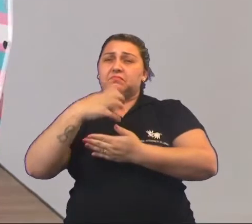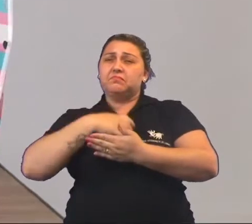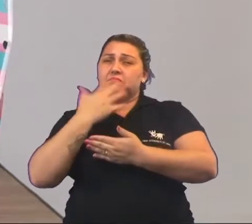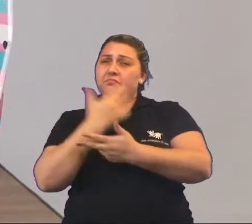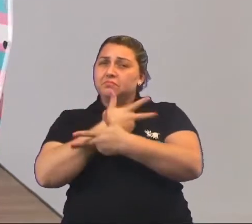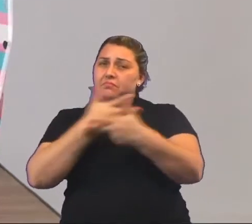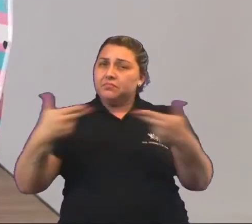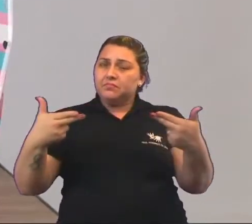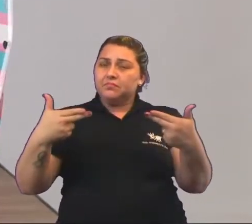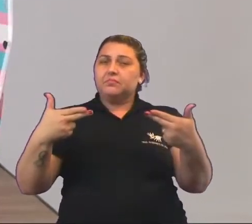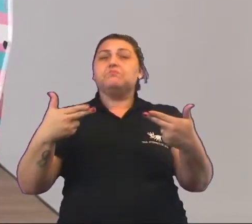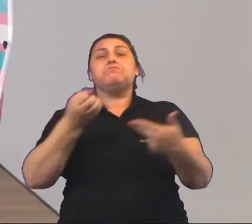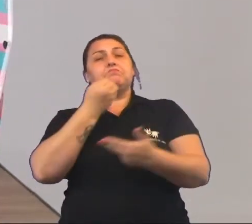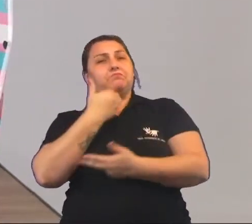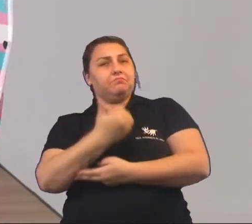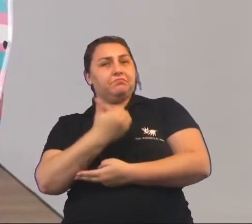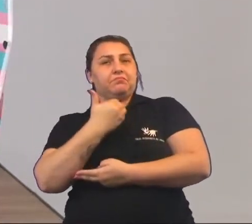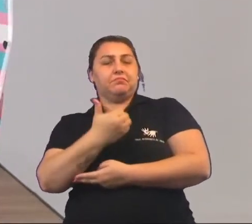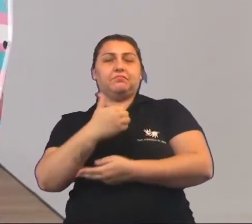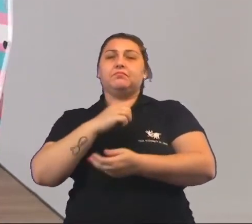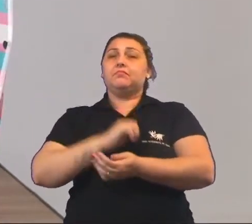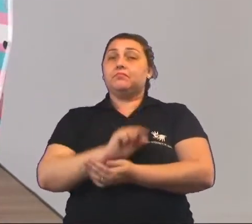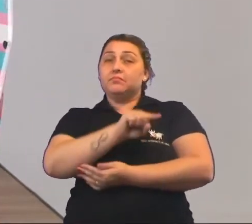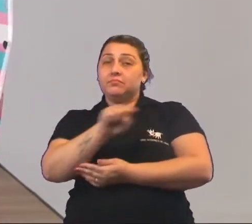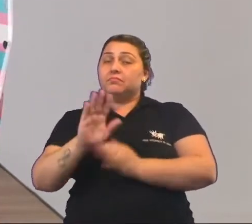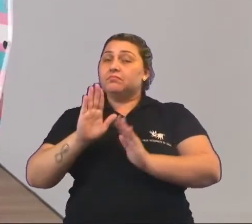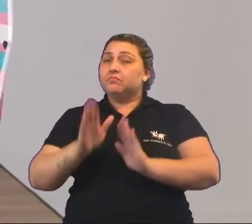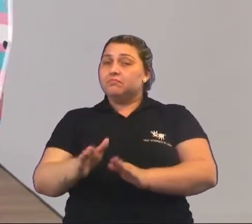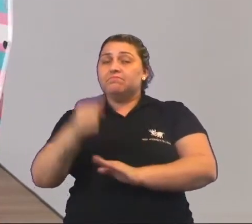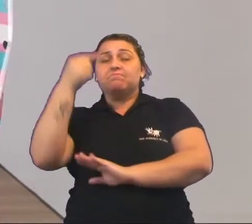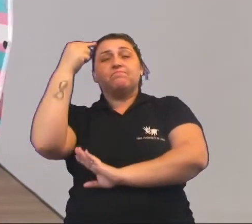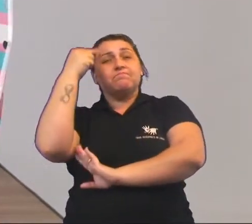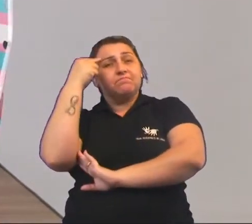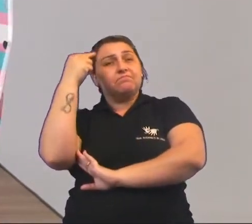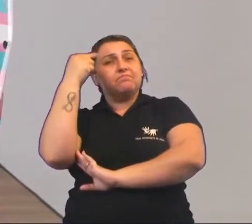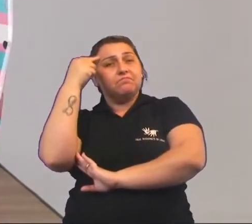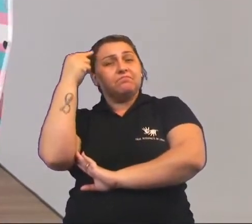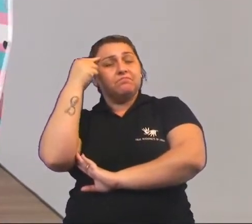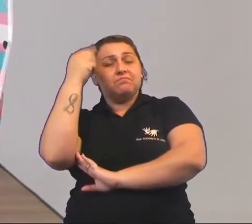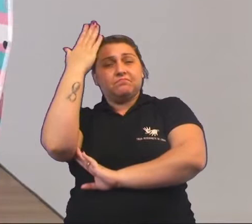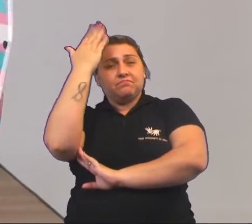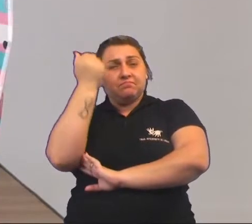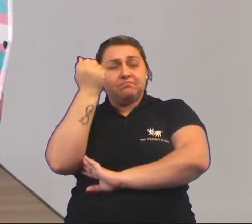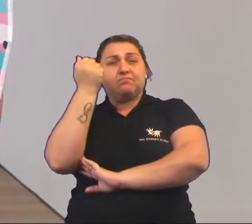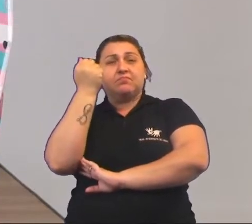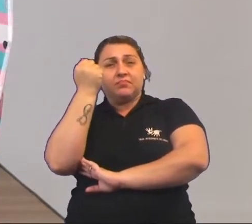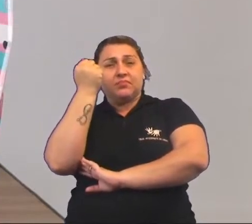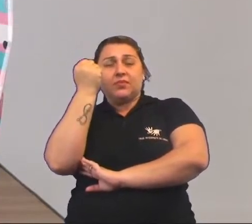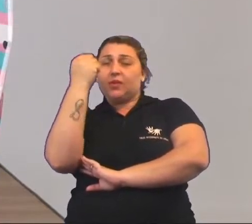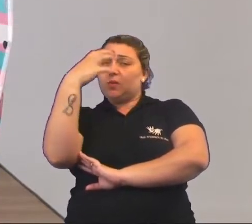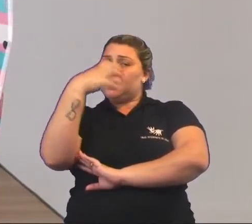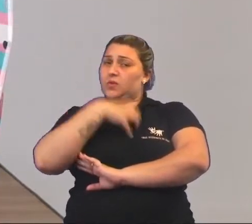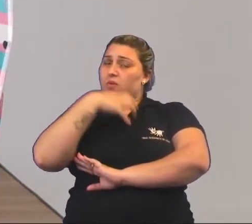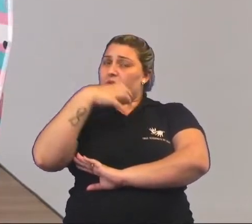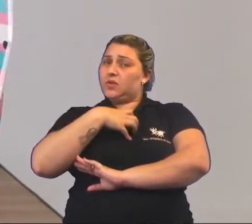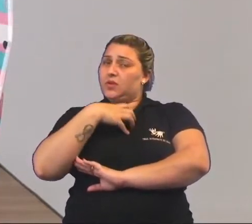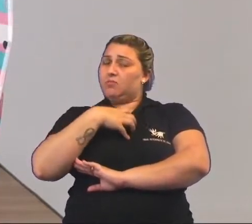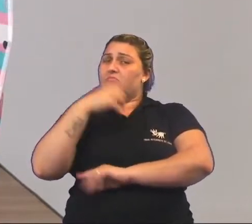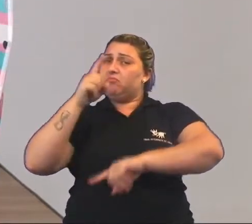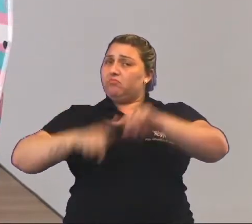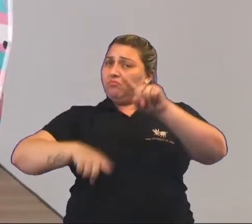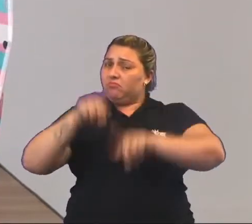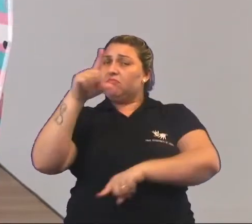cores? Muito bem! Vocês já pararam para pensar, para saber sobre o formato que essas coisas